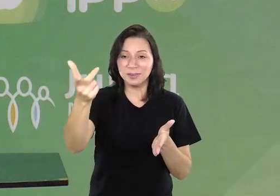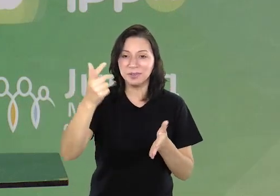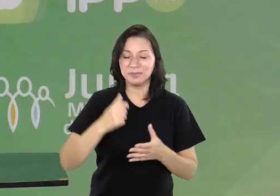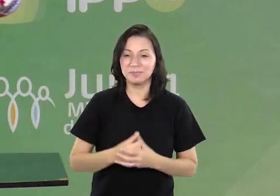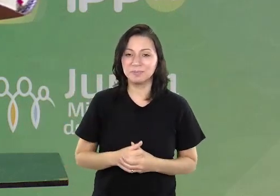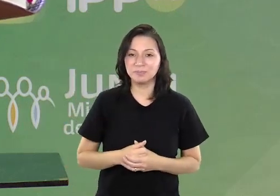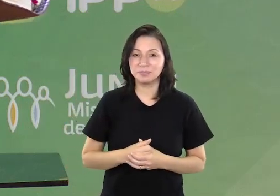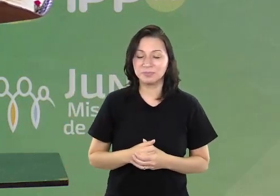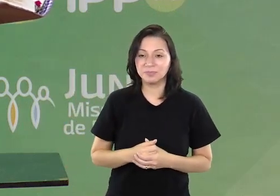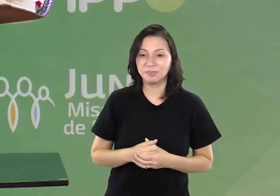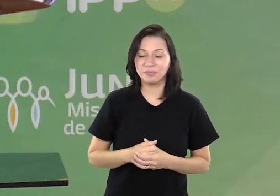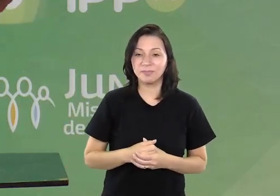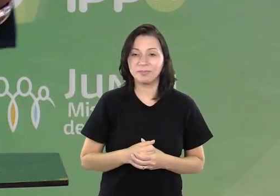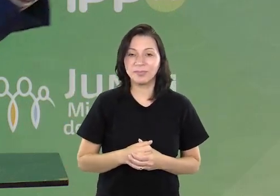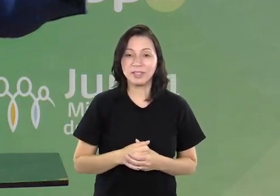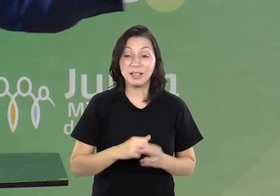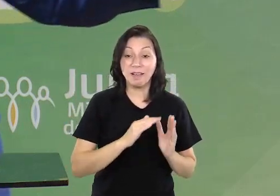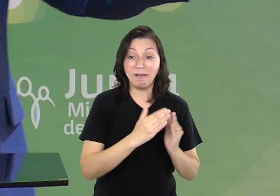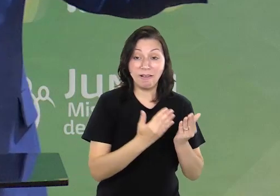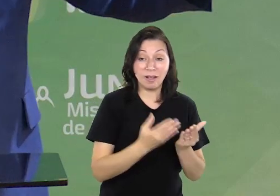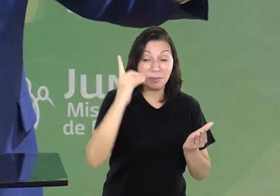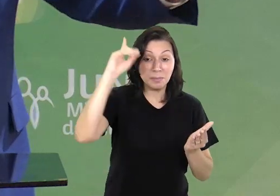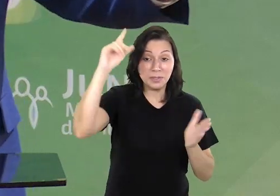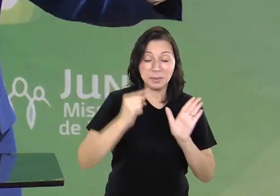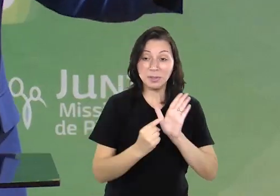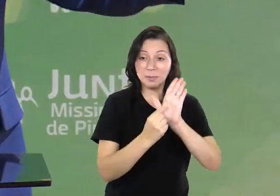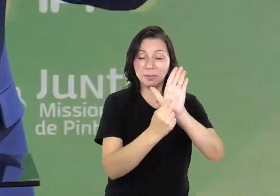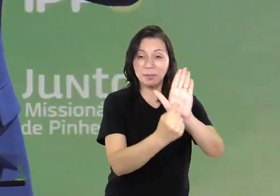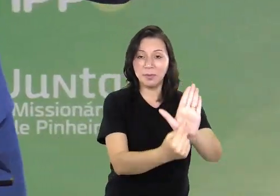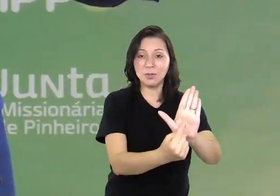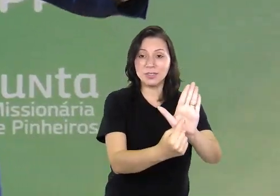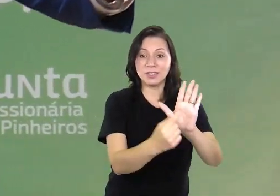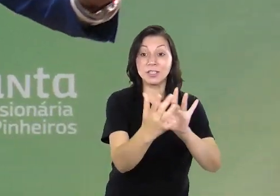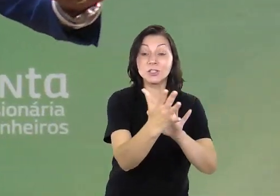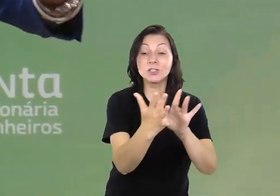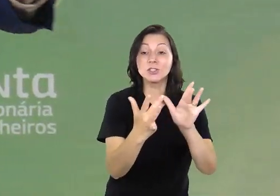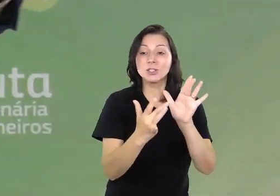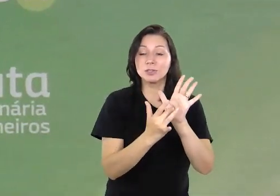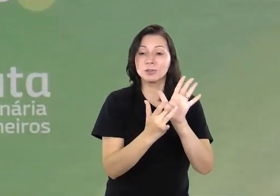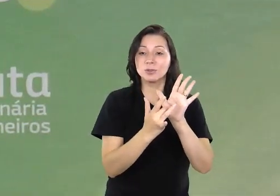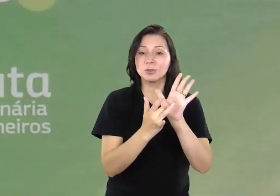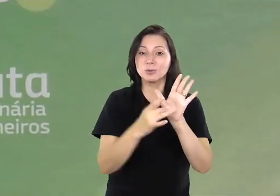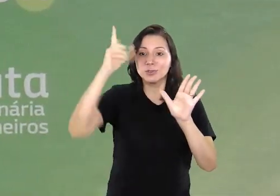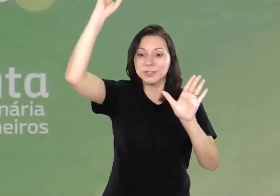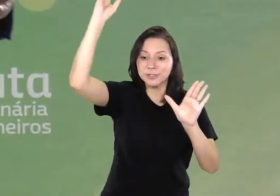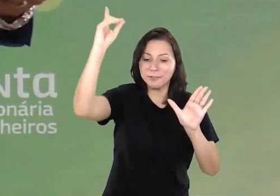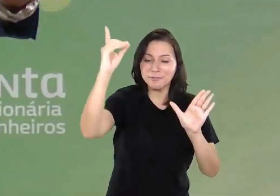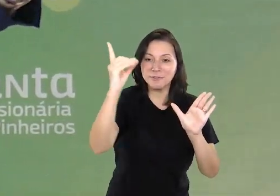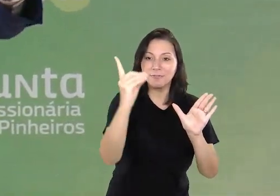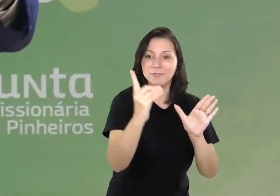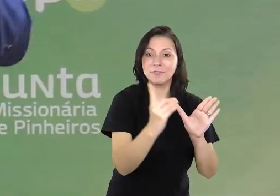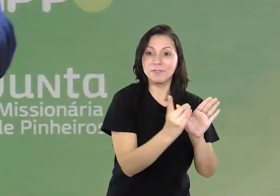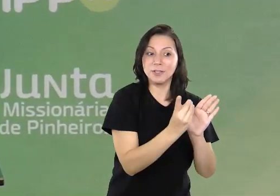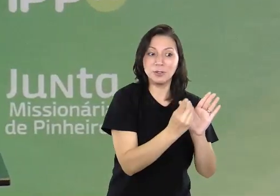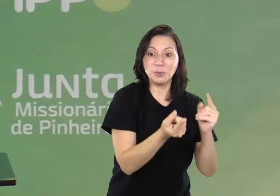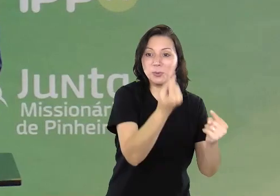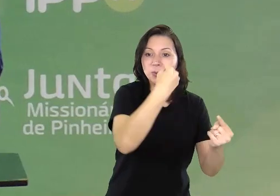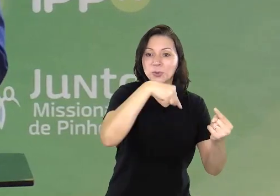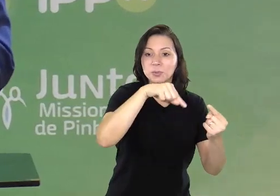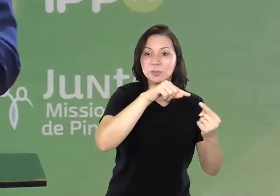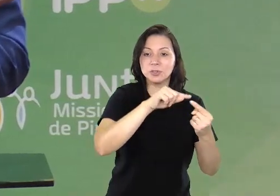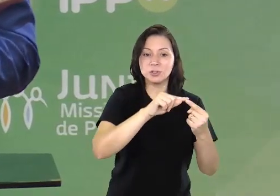a Bíblia responde Jesus veio para que você tenha vida e vida em abundância